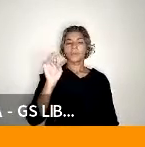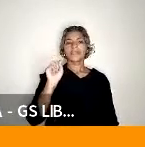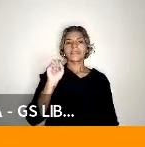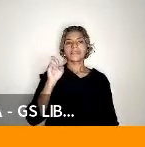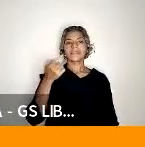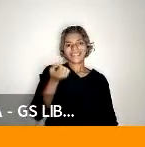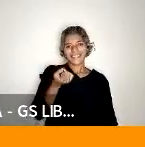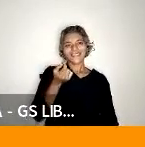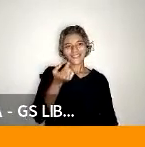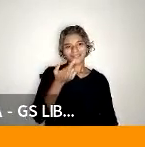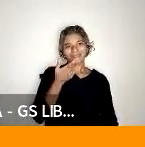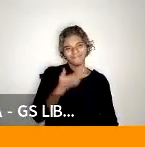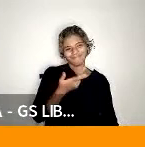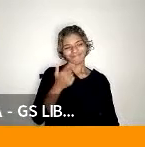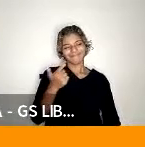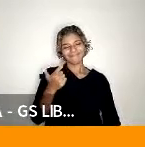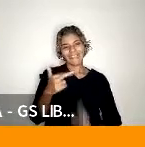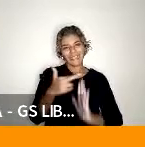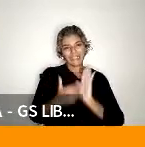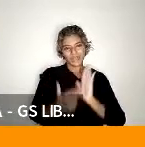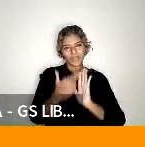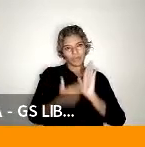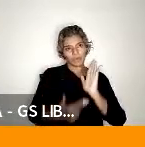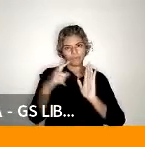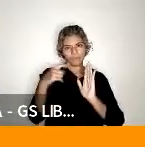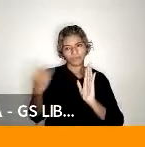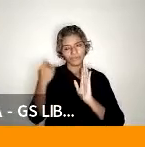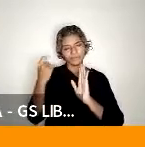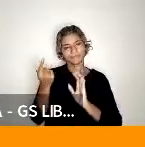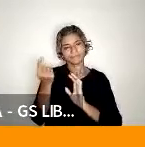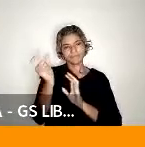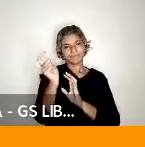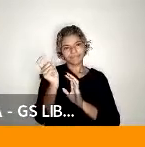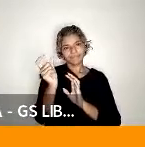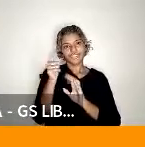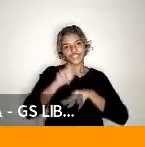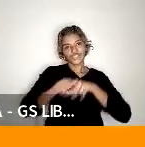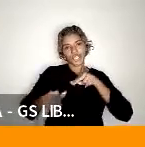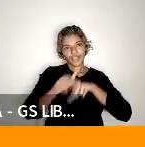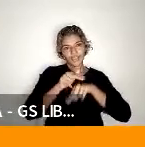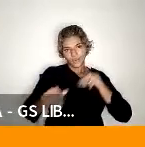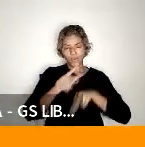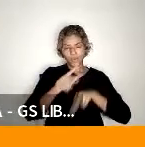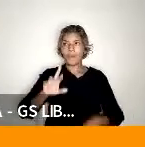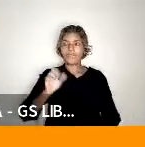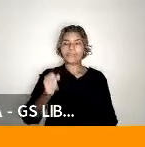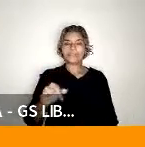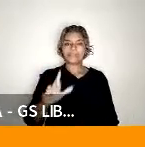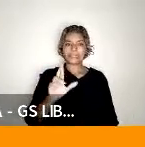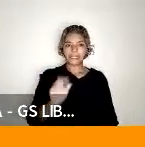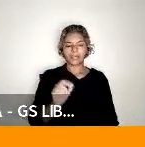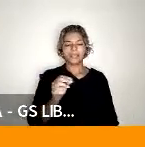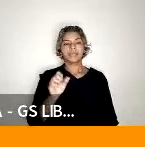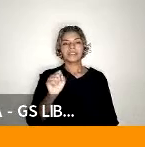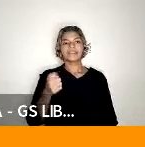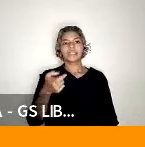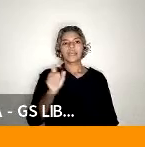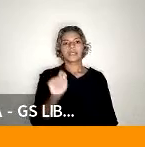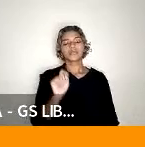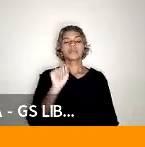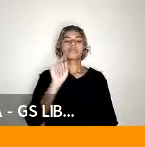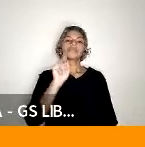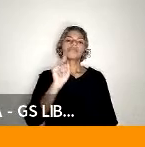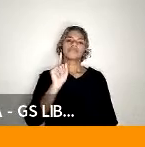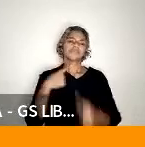chama, né, embora seja importante também revisar na perspectiva de gênero, né, quando a gente pensa numa abordagem, né, para além